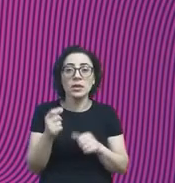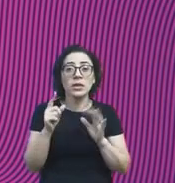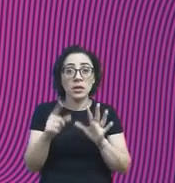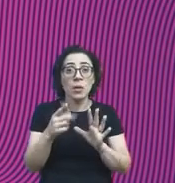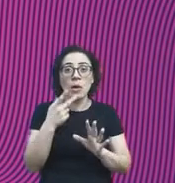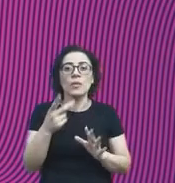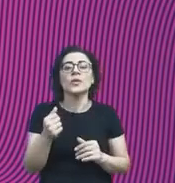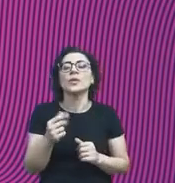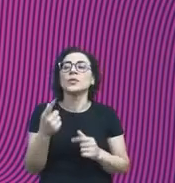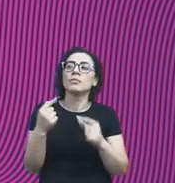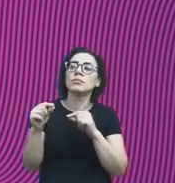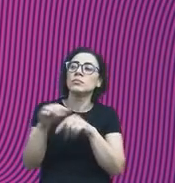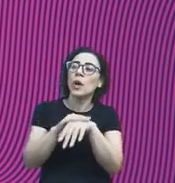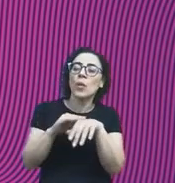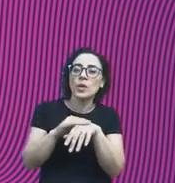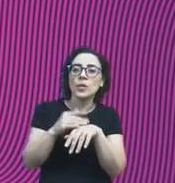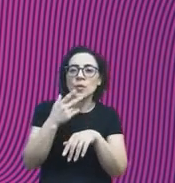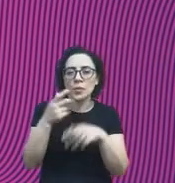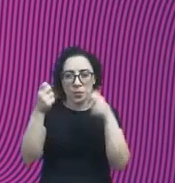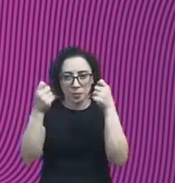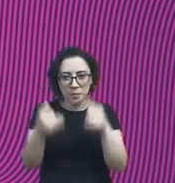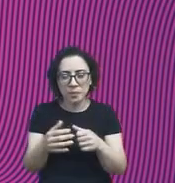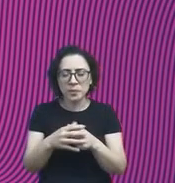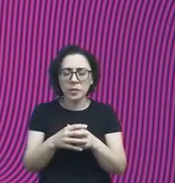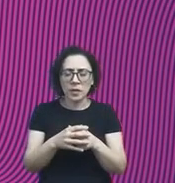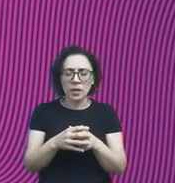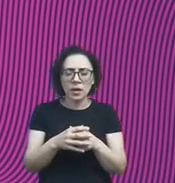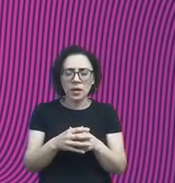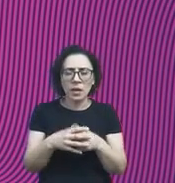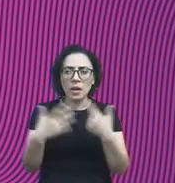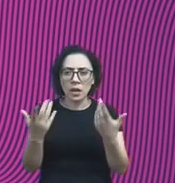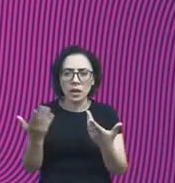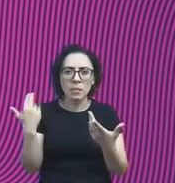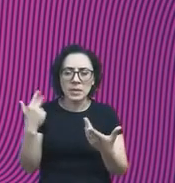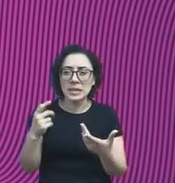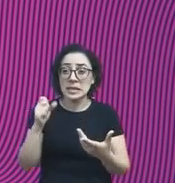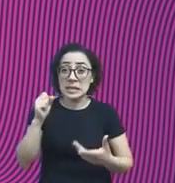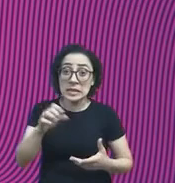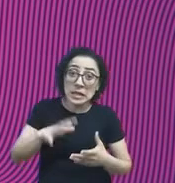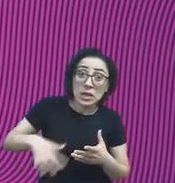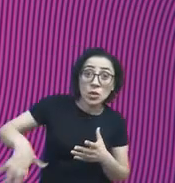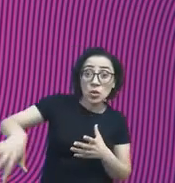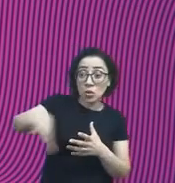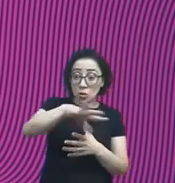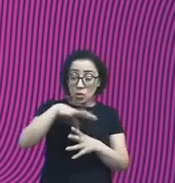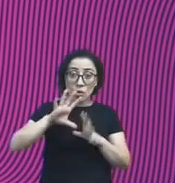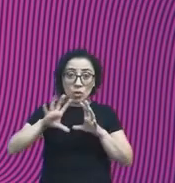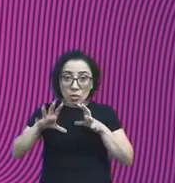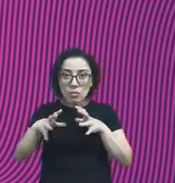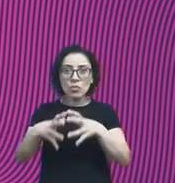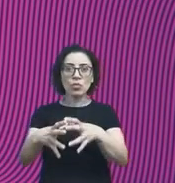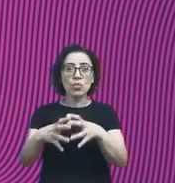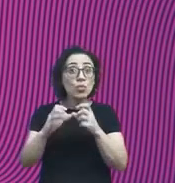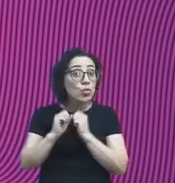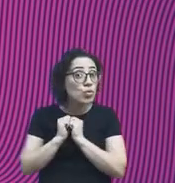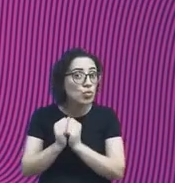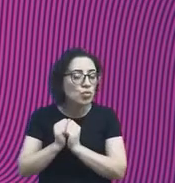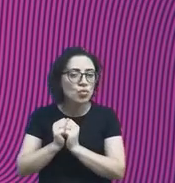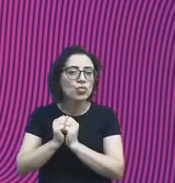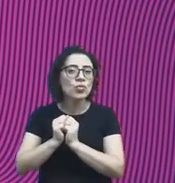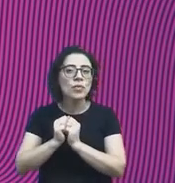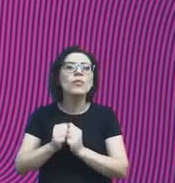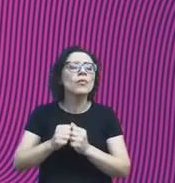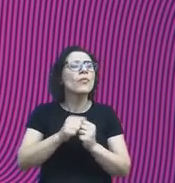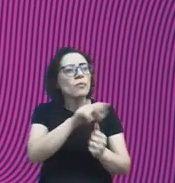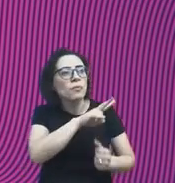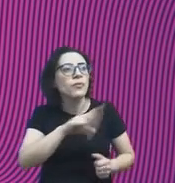nessa atuação conjunta, tem aqui a Abrange e a ANAP, duas das mais fortes entidades que representam a saúde suplementar. Que pauta vocês podem